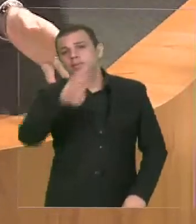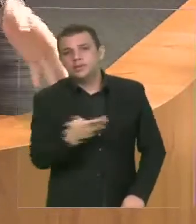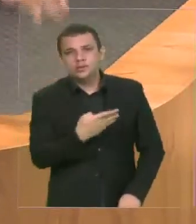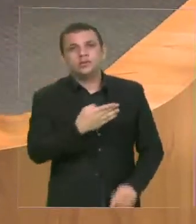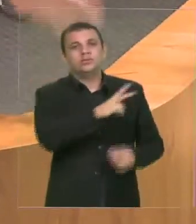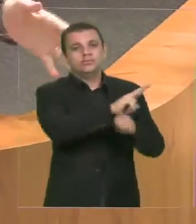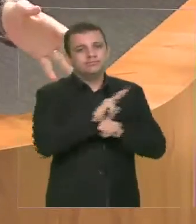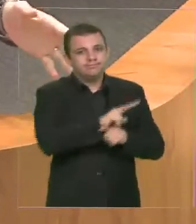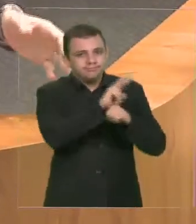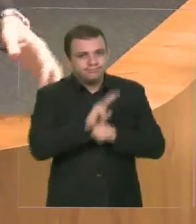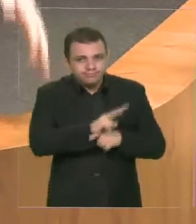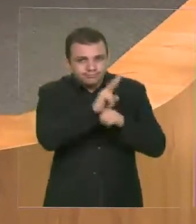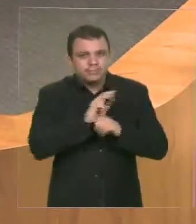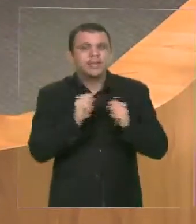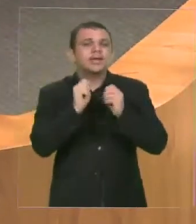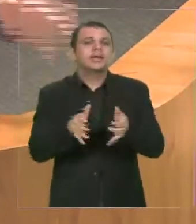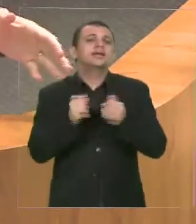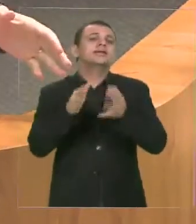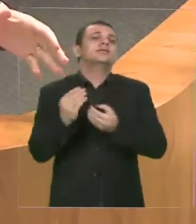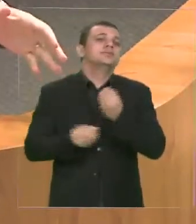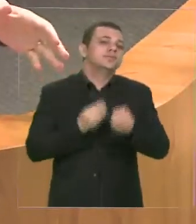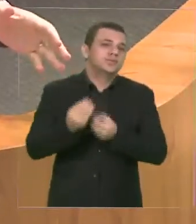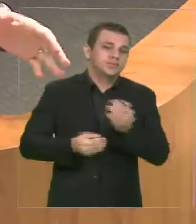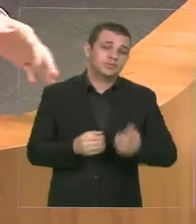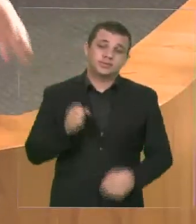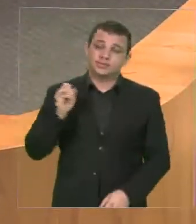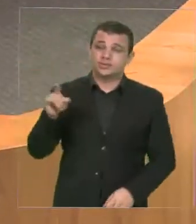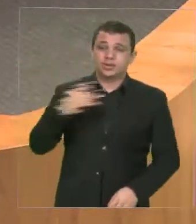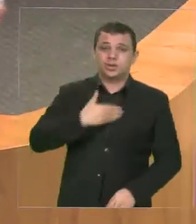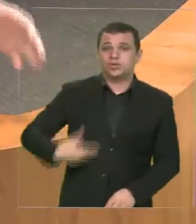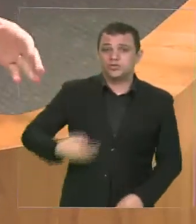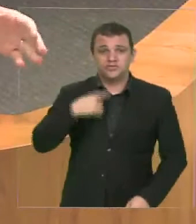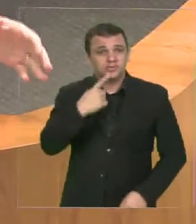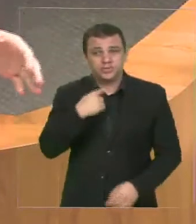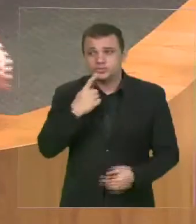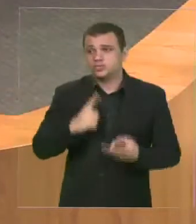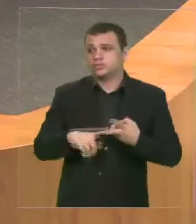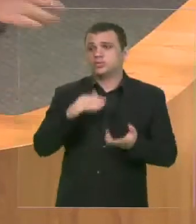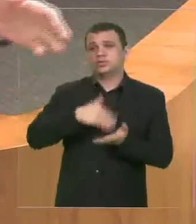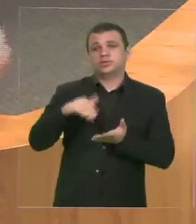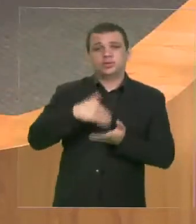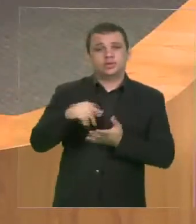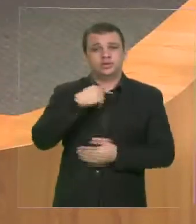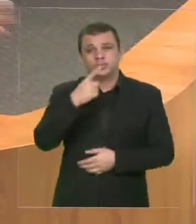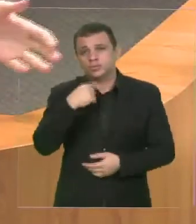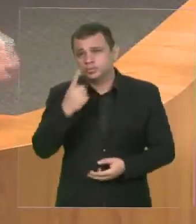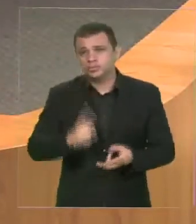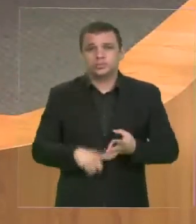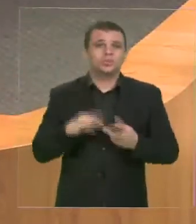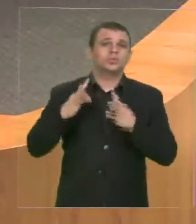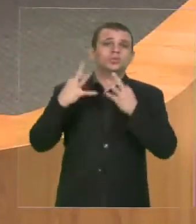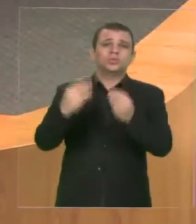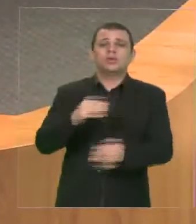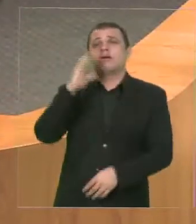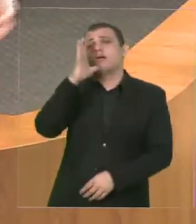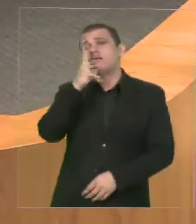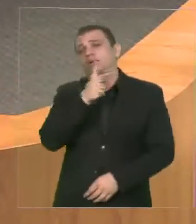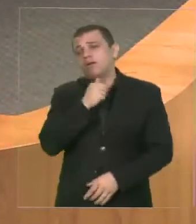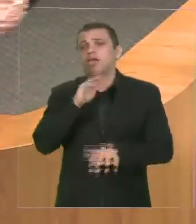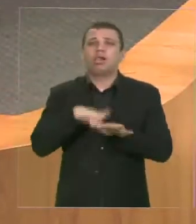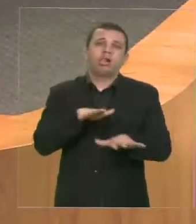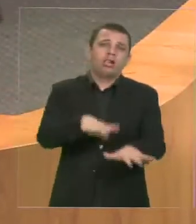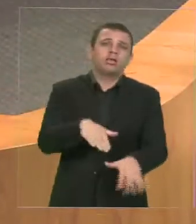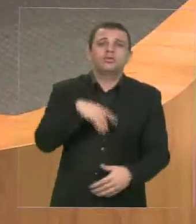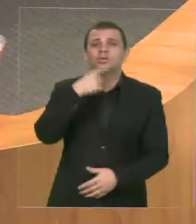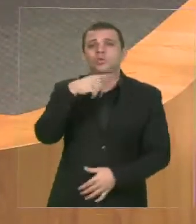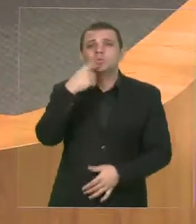ineficiente, se ele é ineficiente, se os secretários são ineficientes e se tudo é feito de forma a passos de tartaruga, que não conseguem realmente colocar